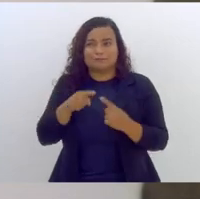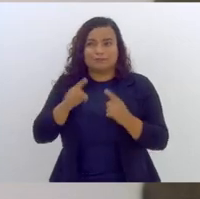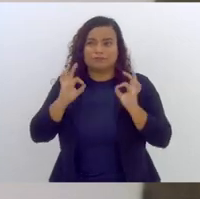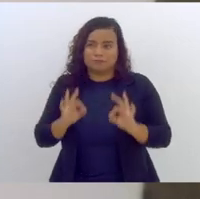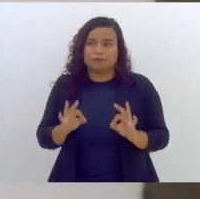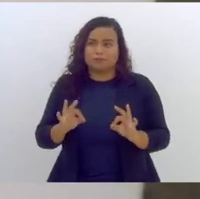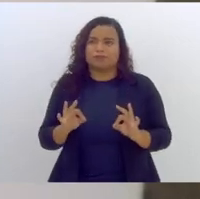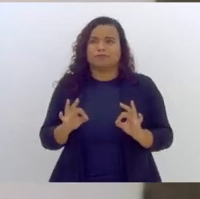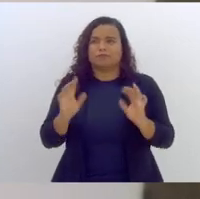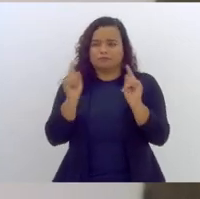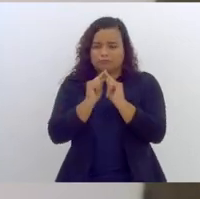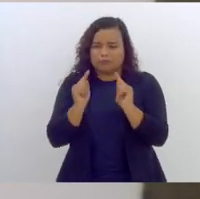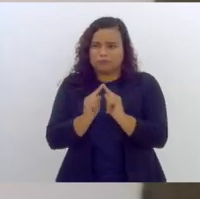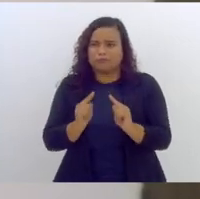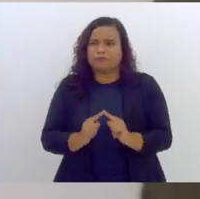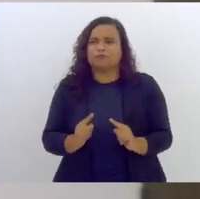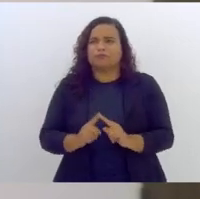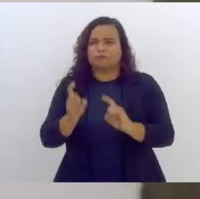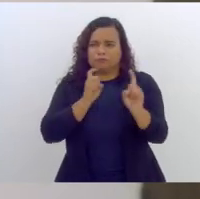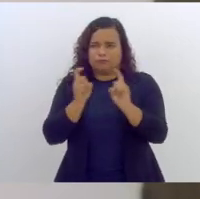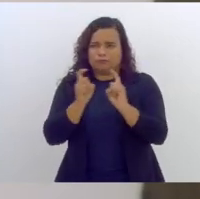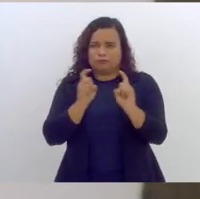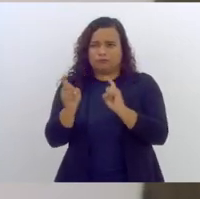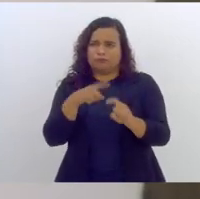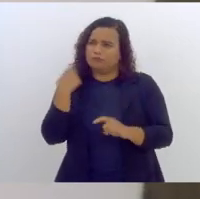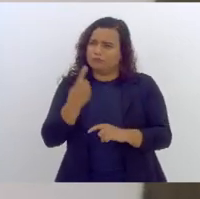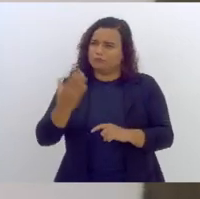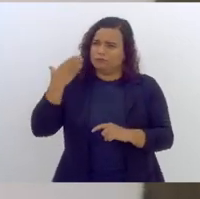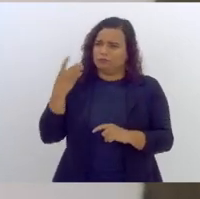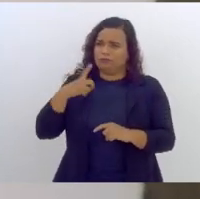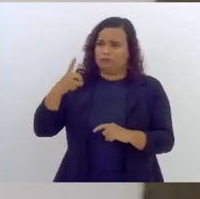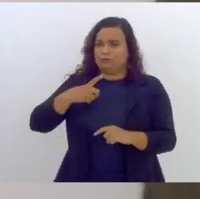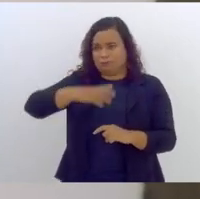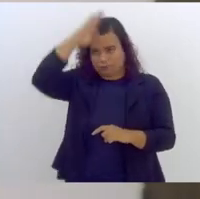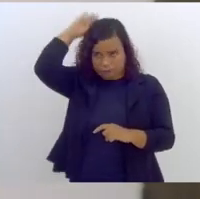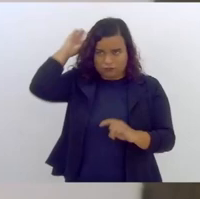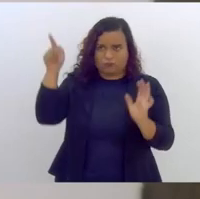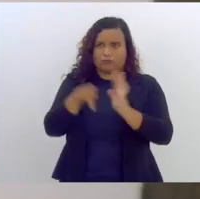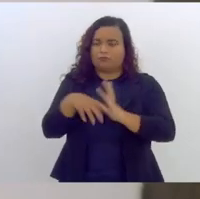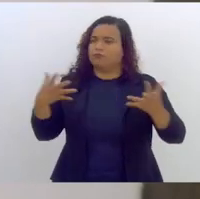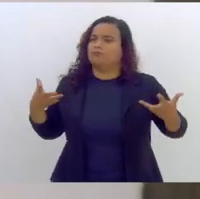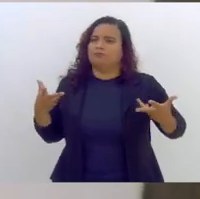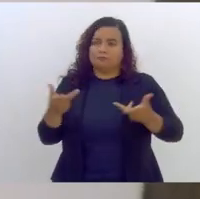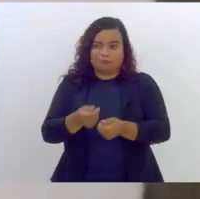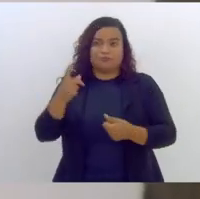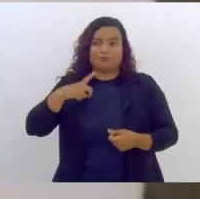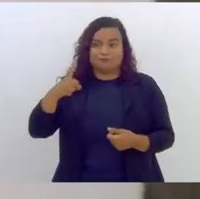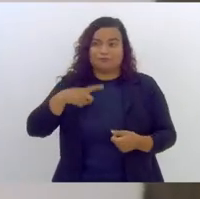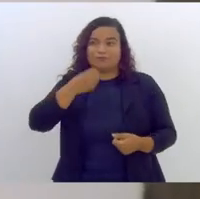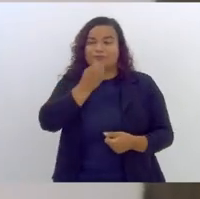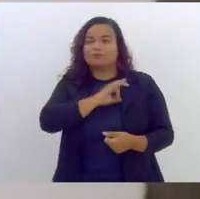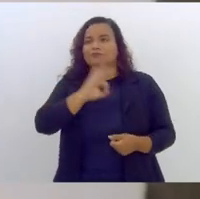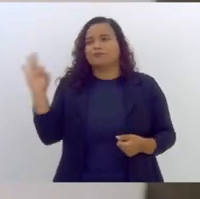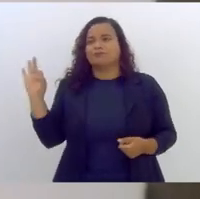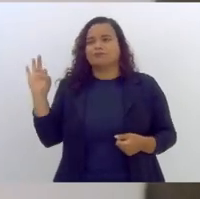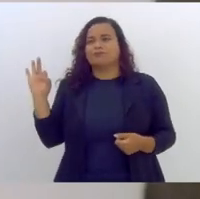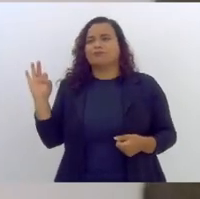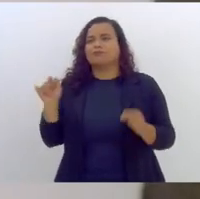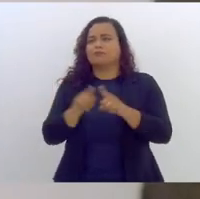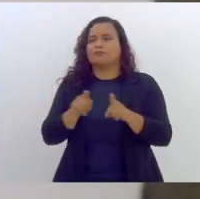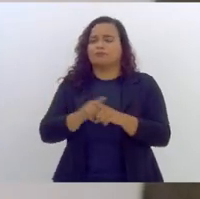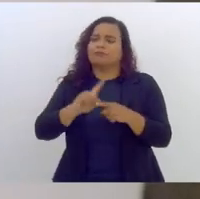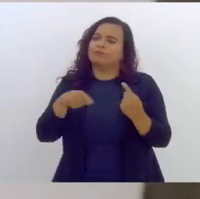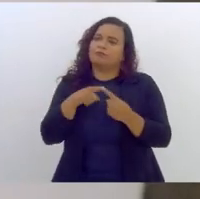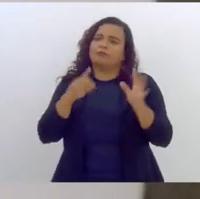nos moldes daquela reunião que travamos aqui com o corpo de bombeiros que foi excepcional que foi muito boa que foi extremamente